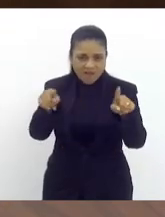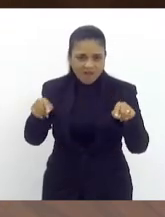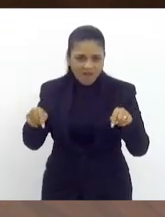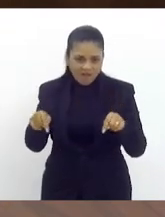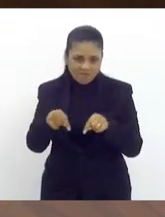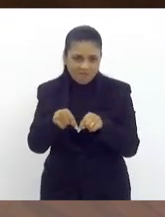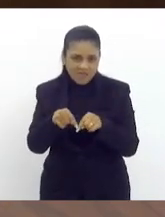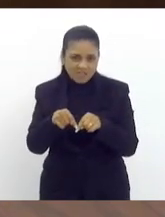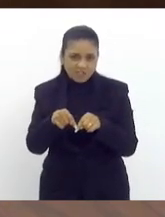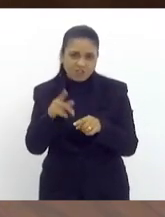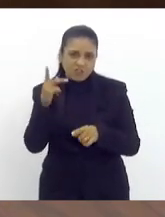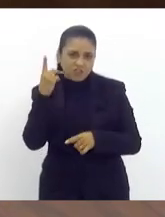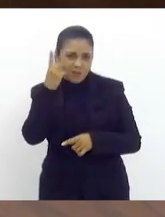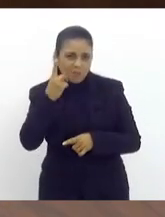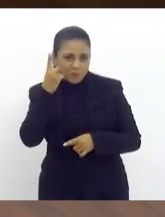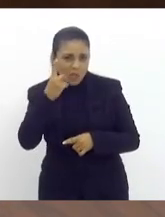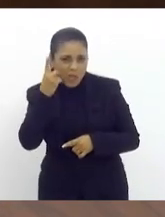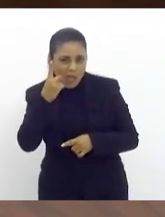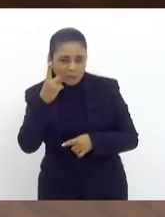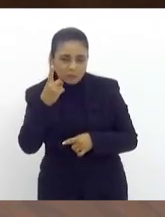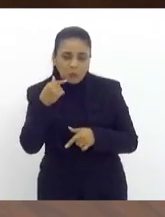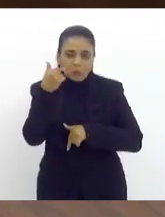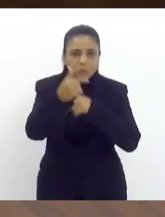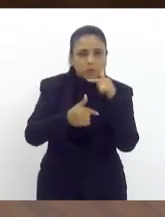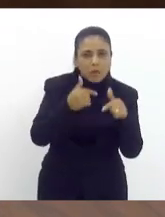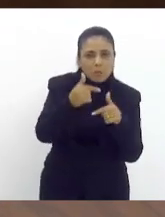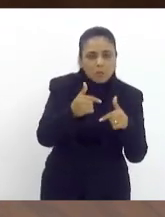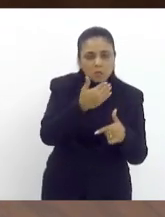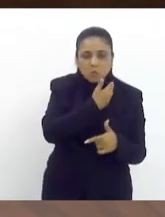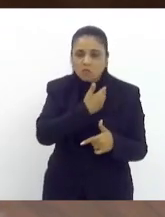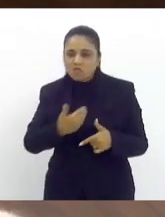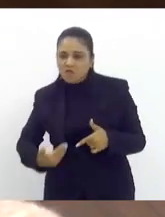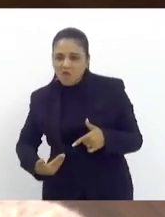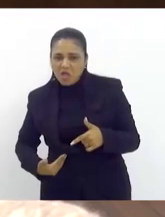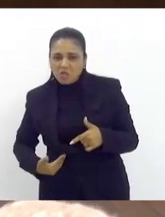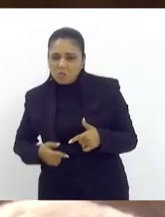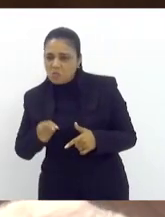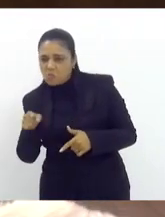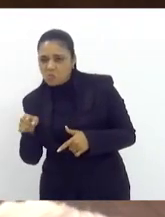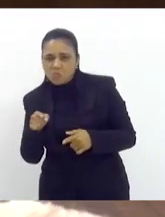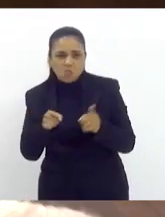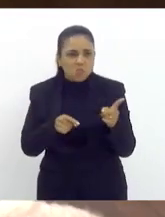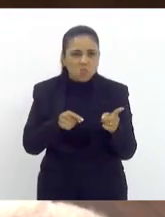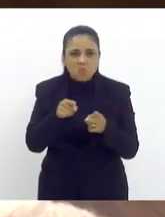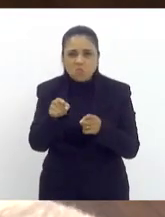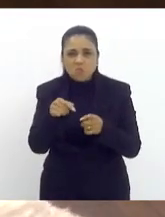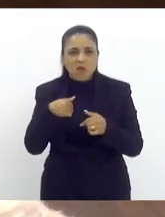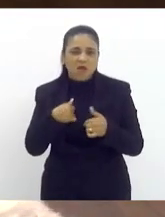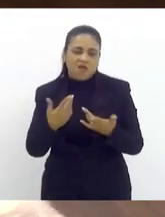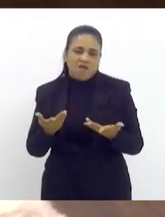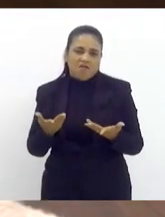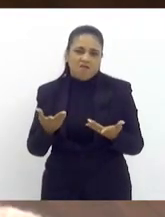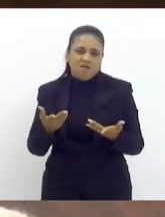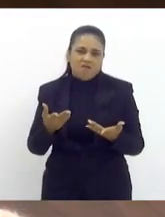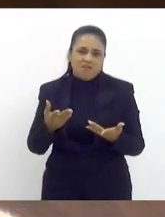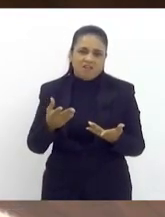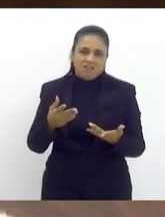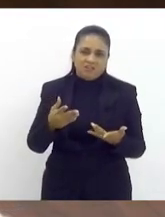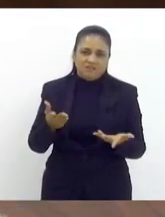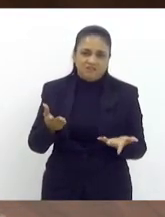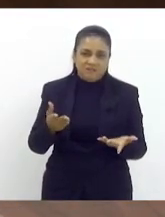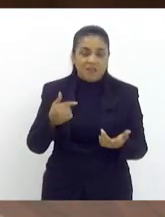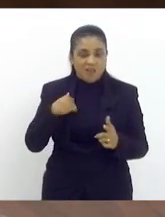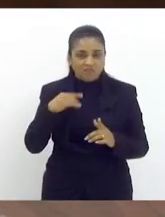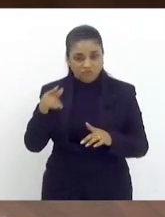deputados ou esteja trabalhando para o governo XYZ. Eu já vi aqui o deputado